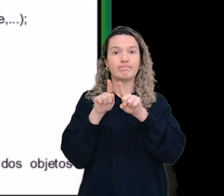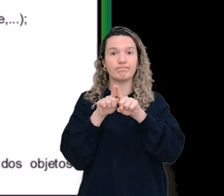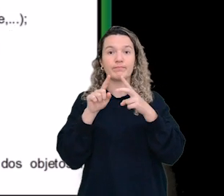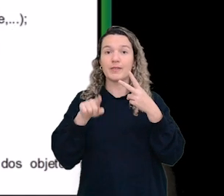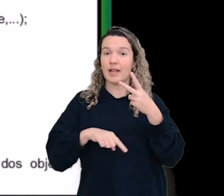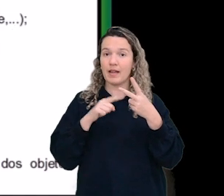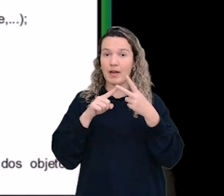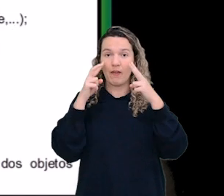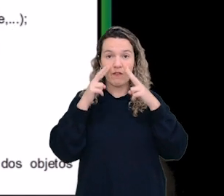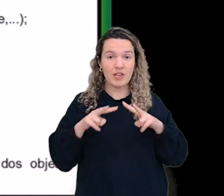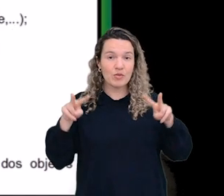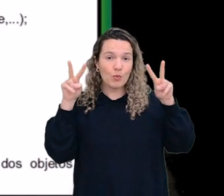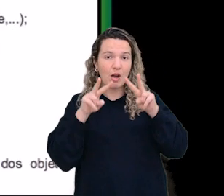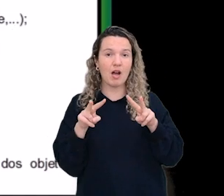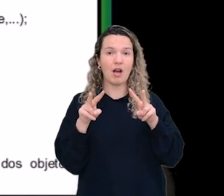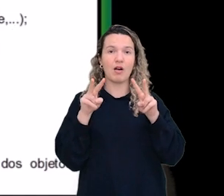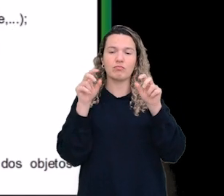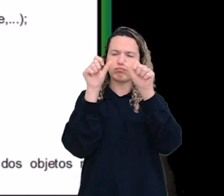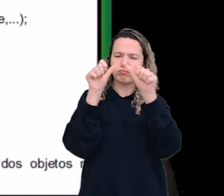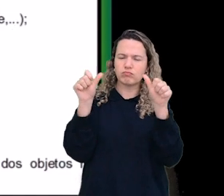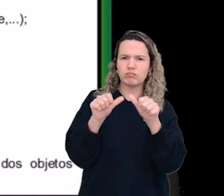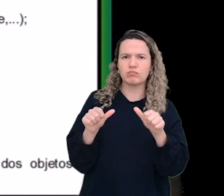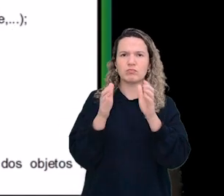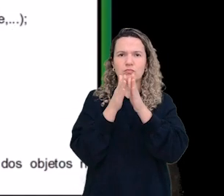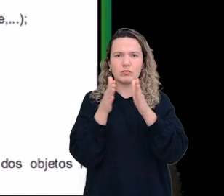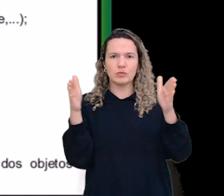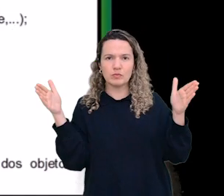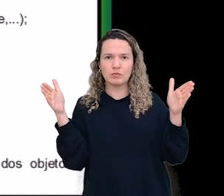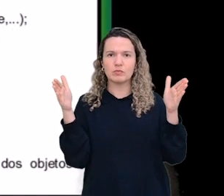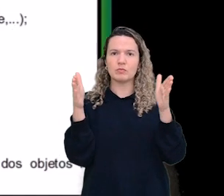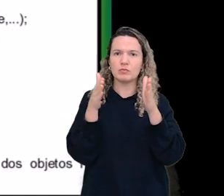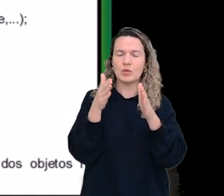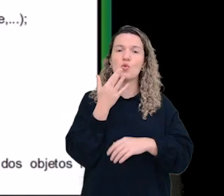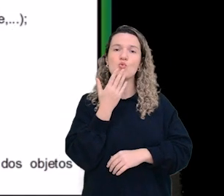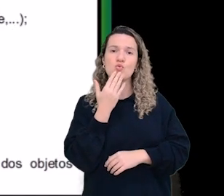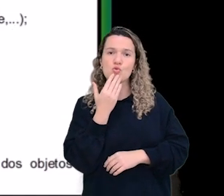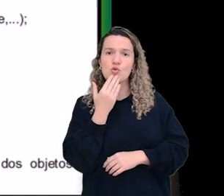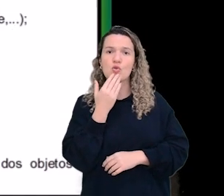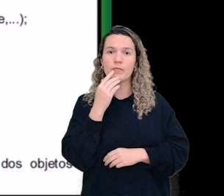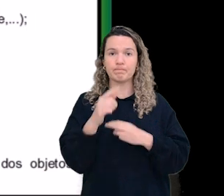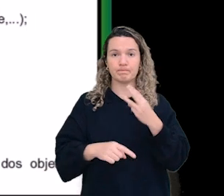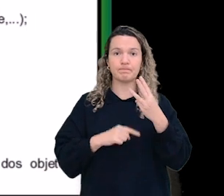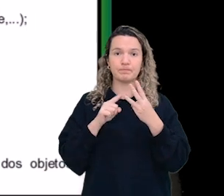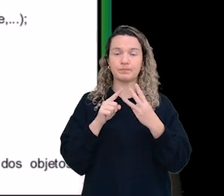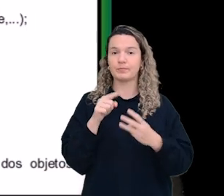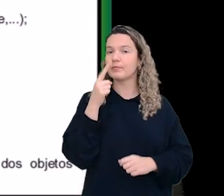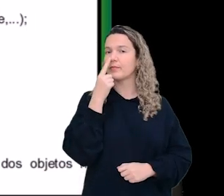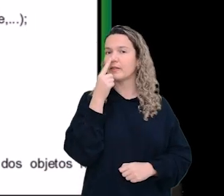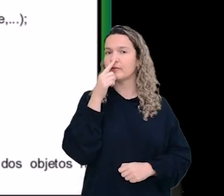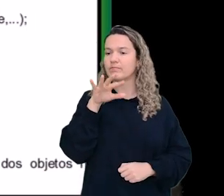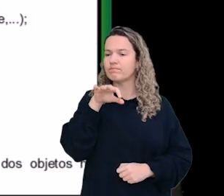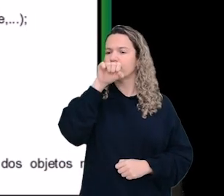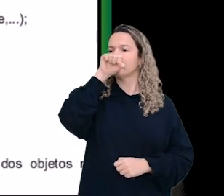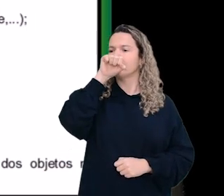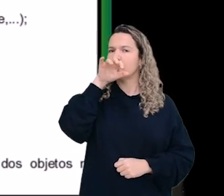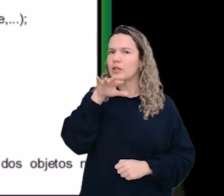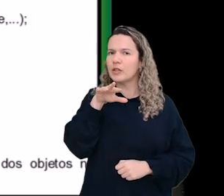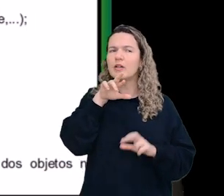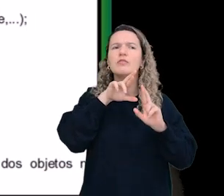forma, tamanho, cor. A olfativa, que é a diferenciação de odores.